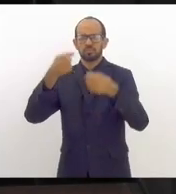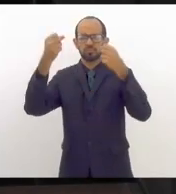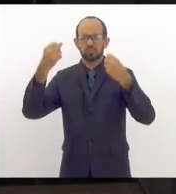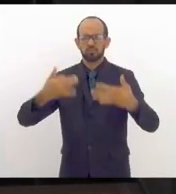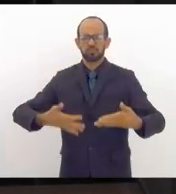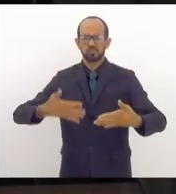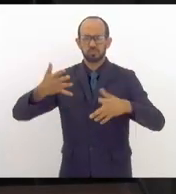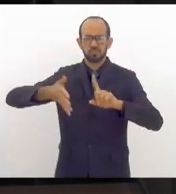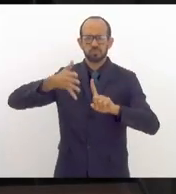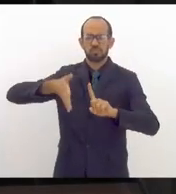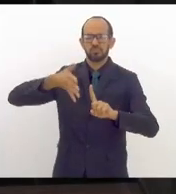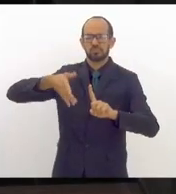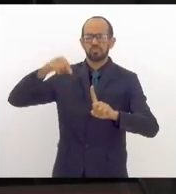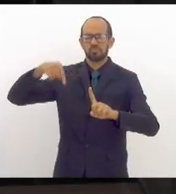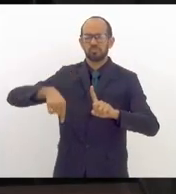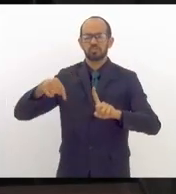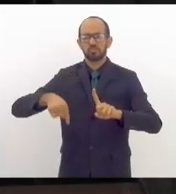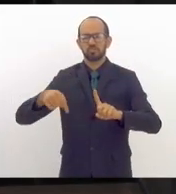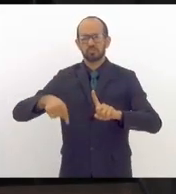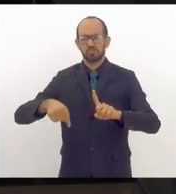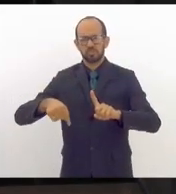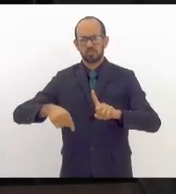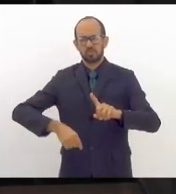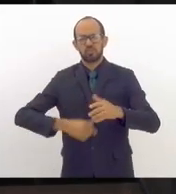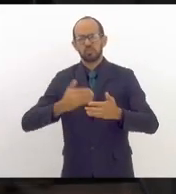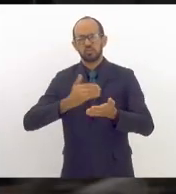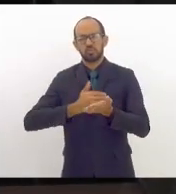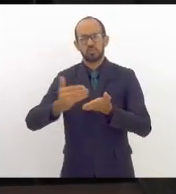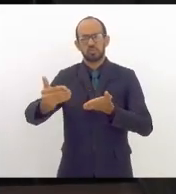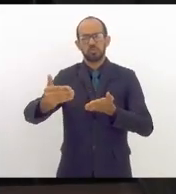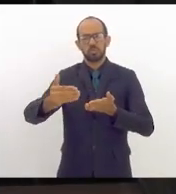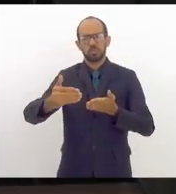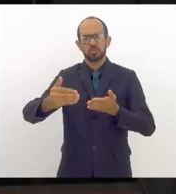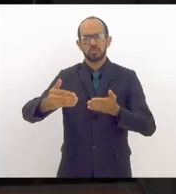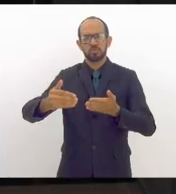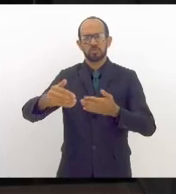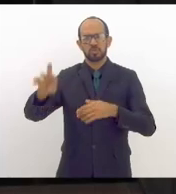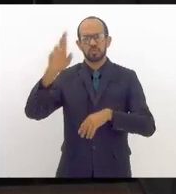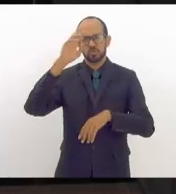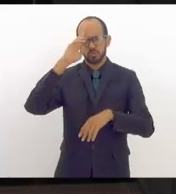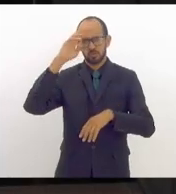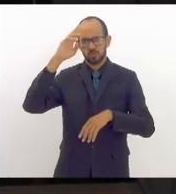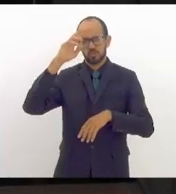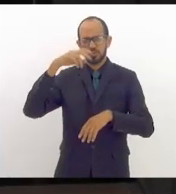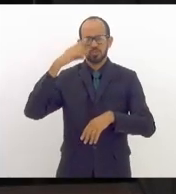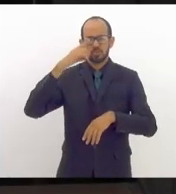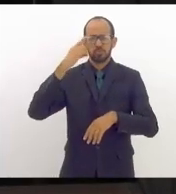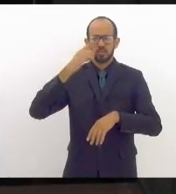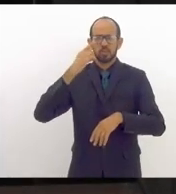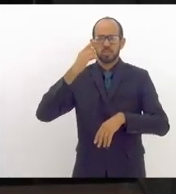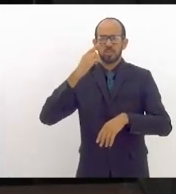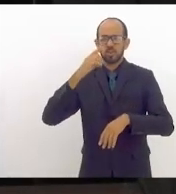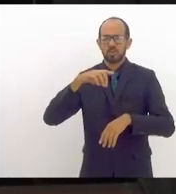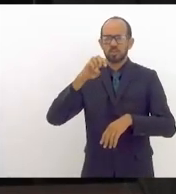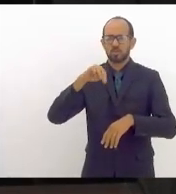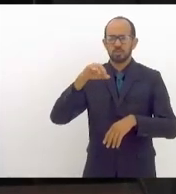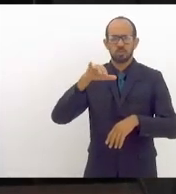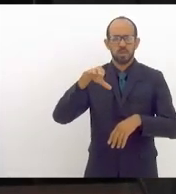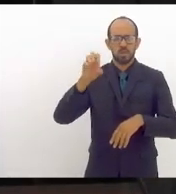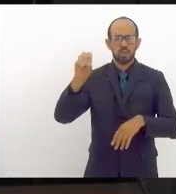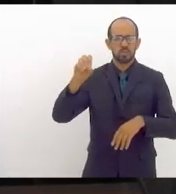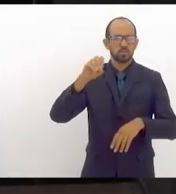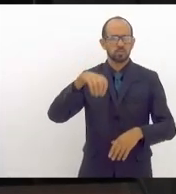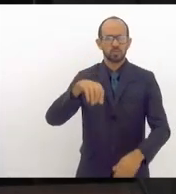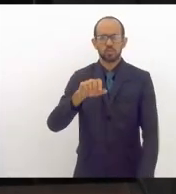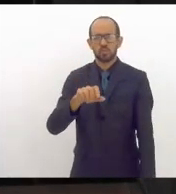aqui inicialmente pelo Deputado Márcio Gualberto